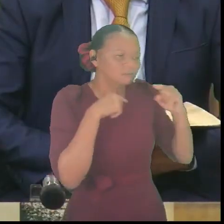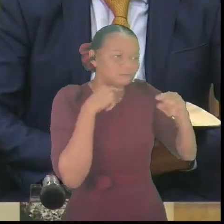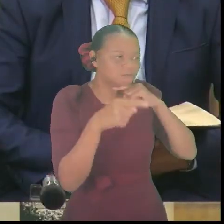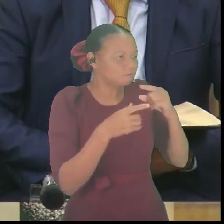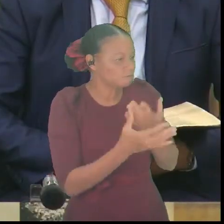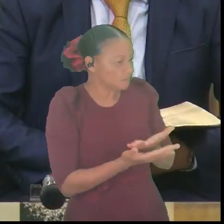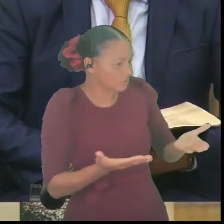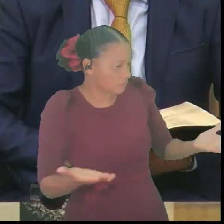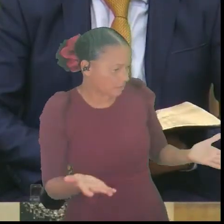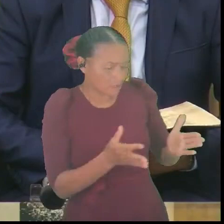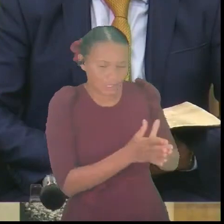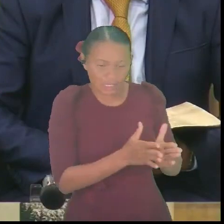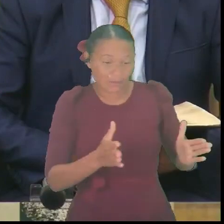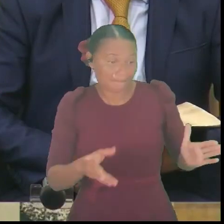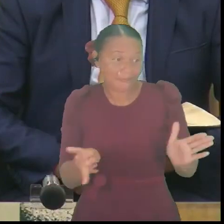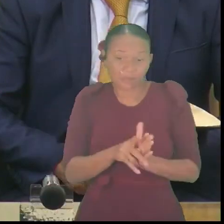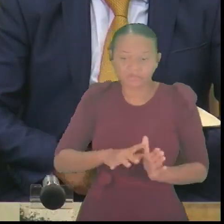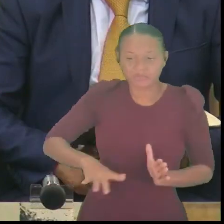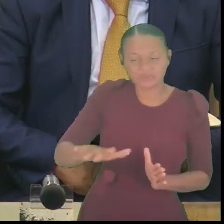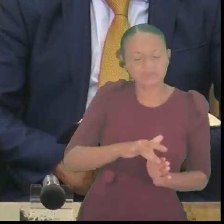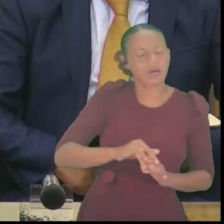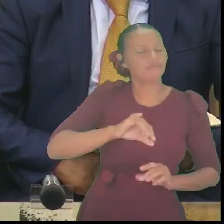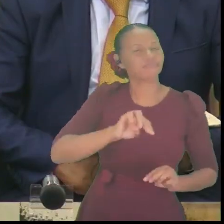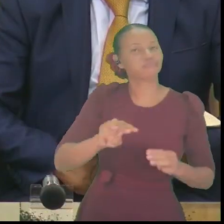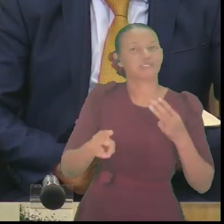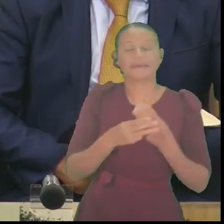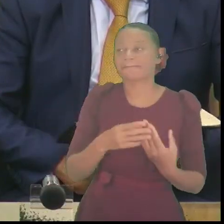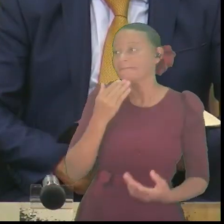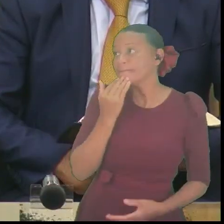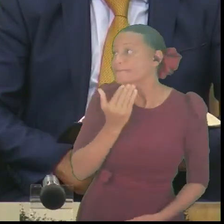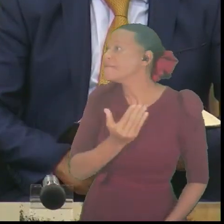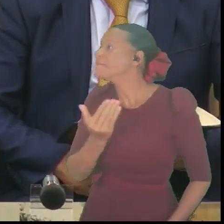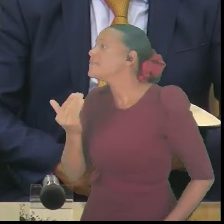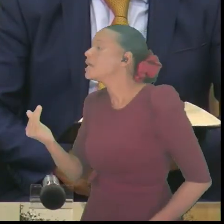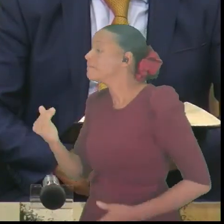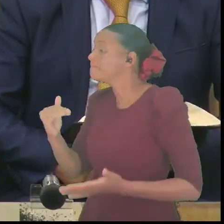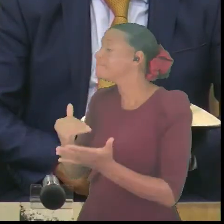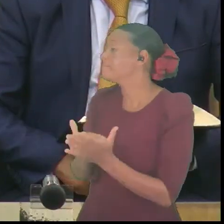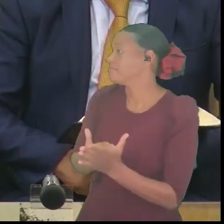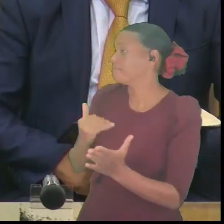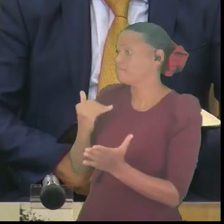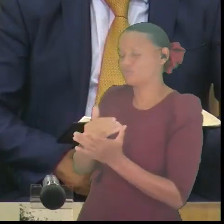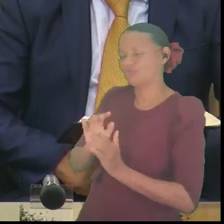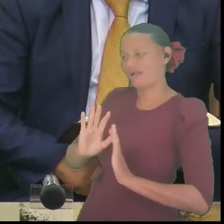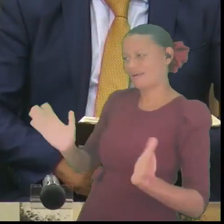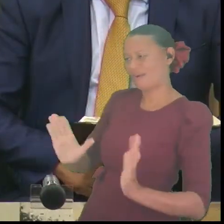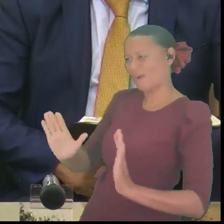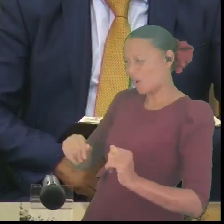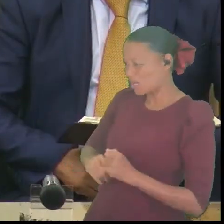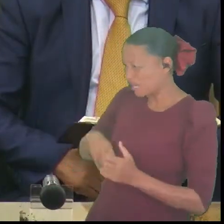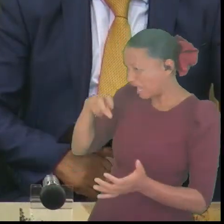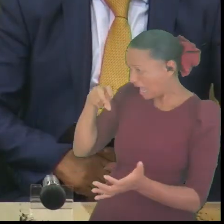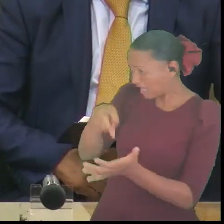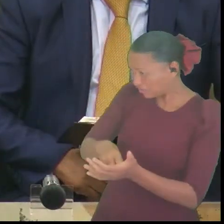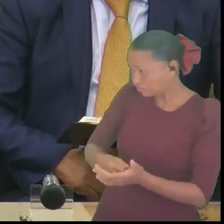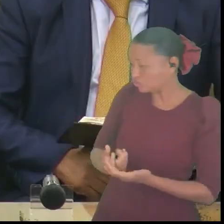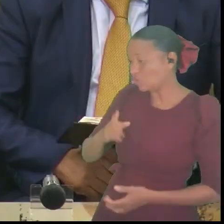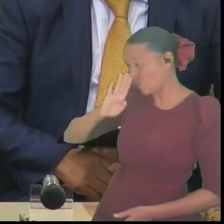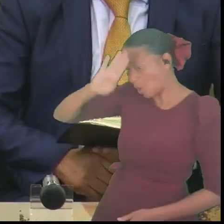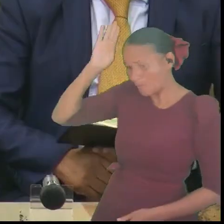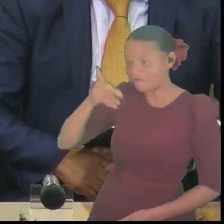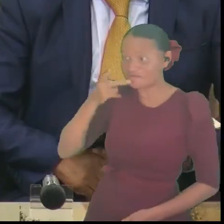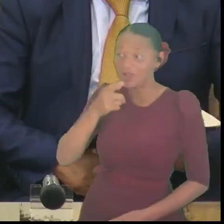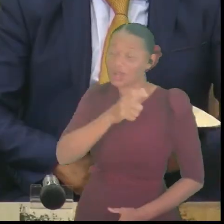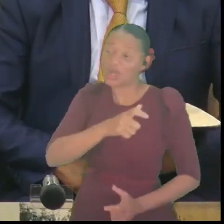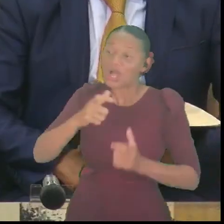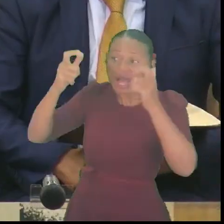dentro de uma instância judaica, mudaram a petição para uma petição romana e disseram: mas ele também disse que é rei, e